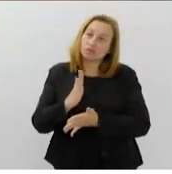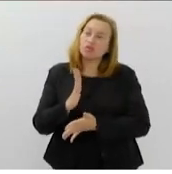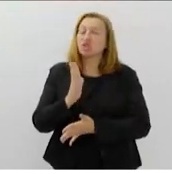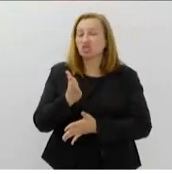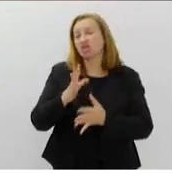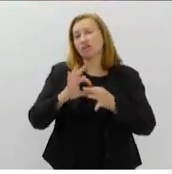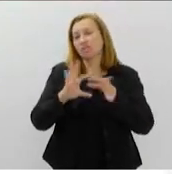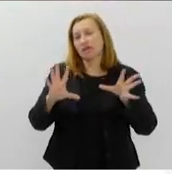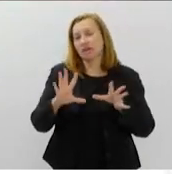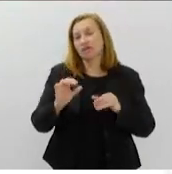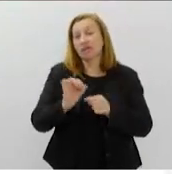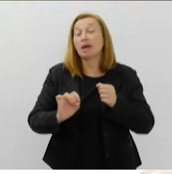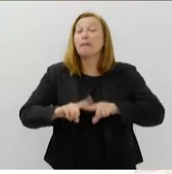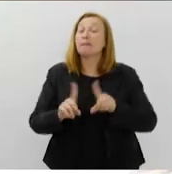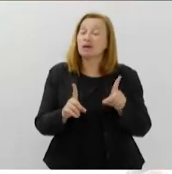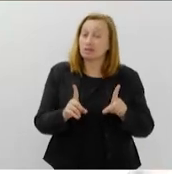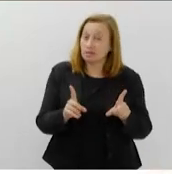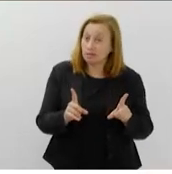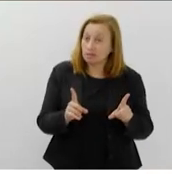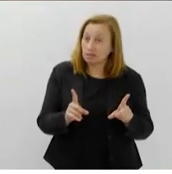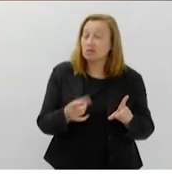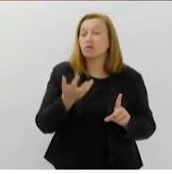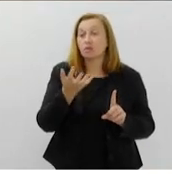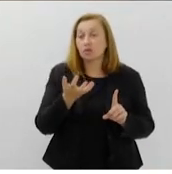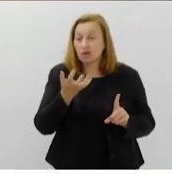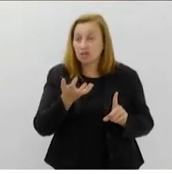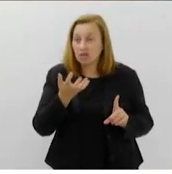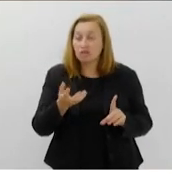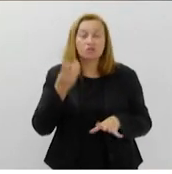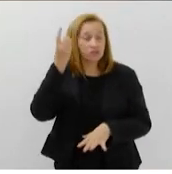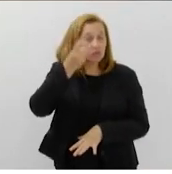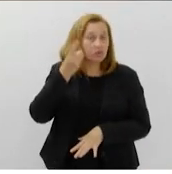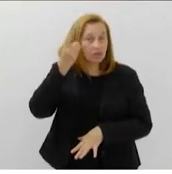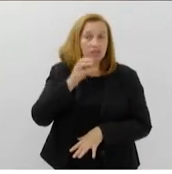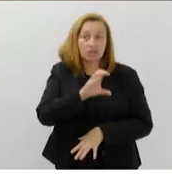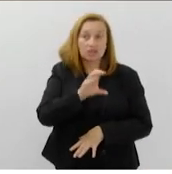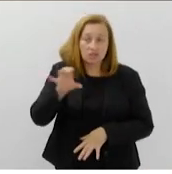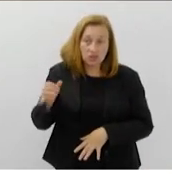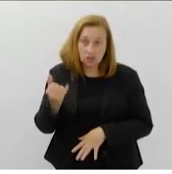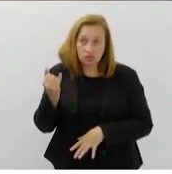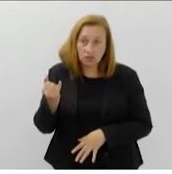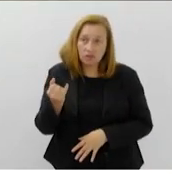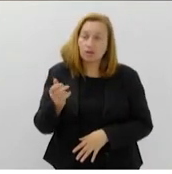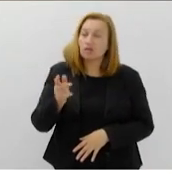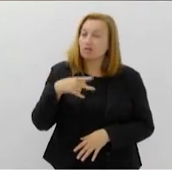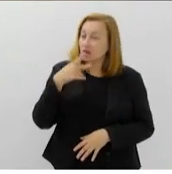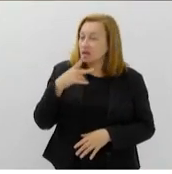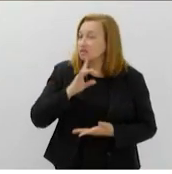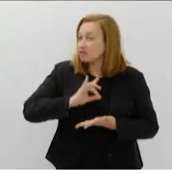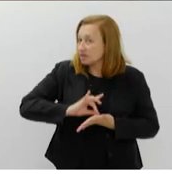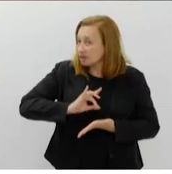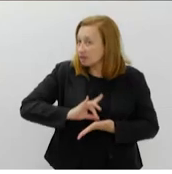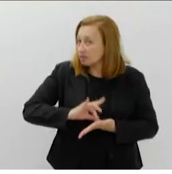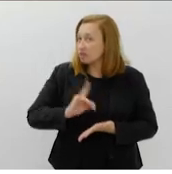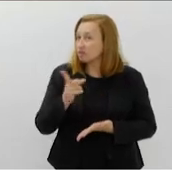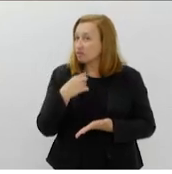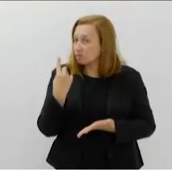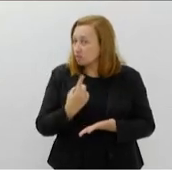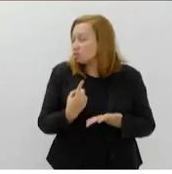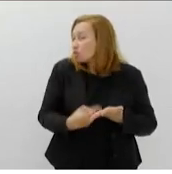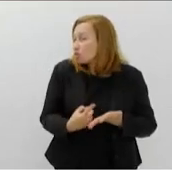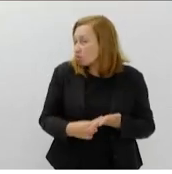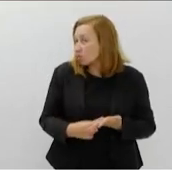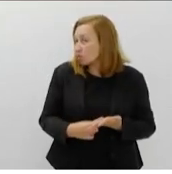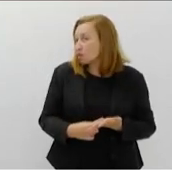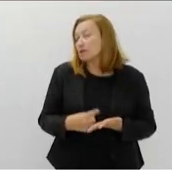a fazer. Mas, dito isso, eu queria até que os deputados aqui da CCJ falassem que realmente foi essa a nossa percepção,